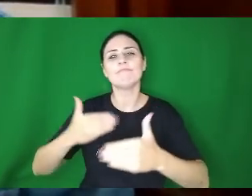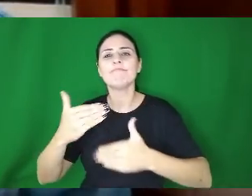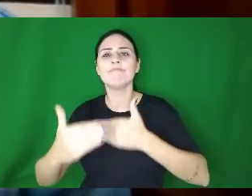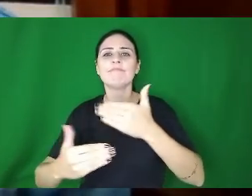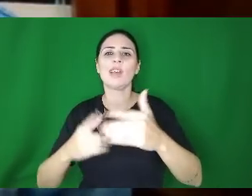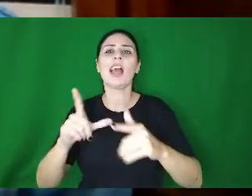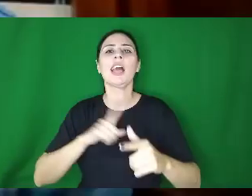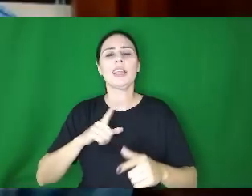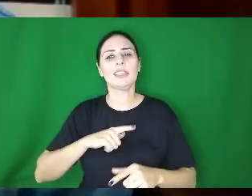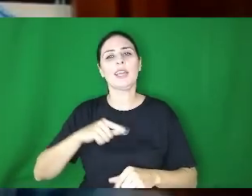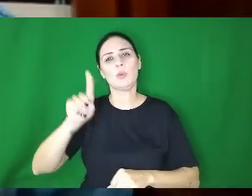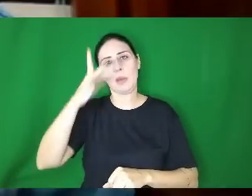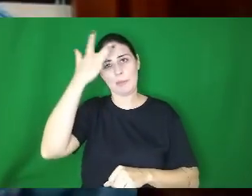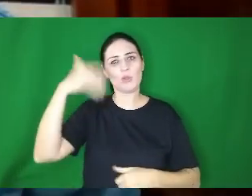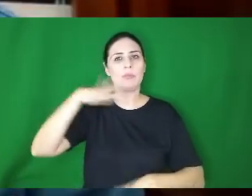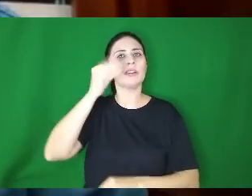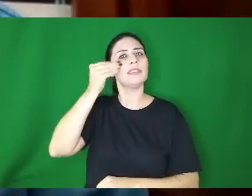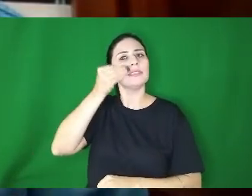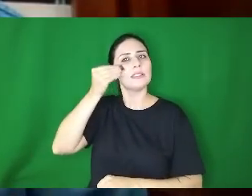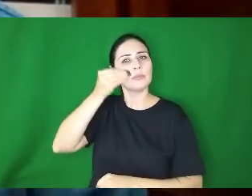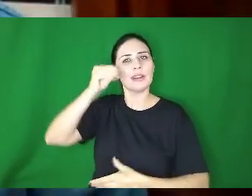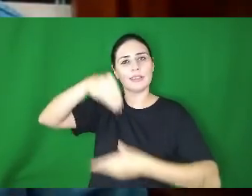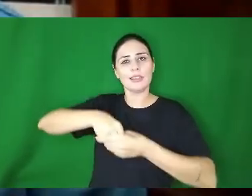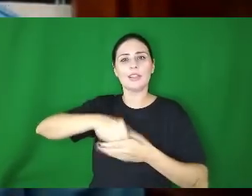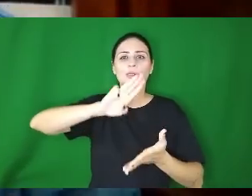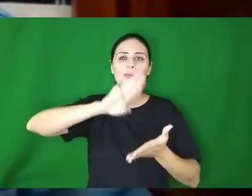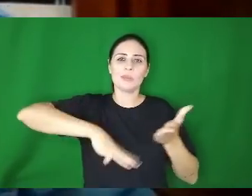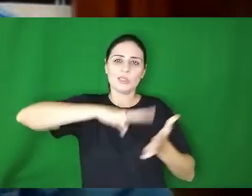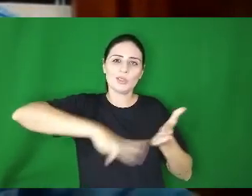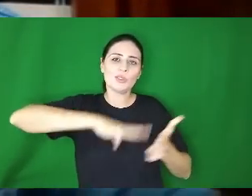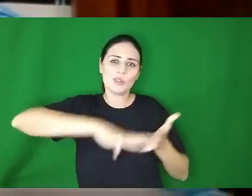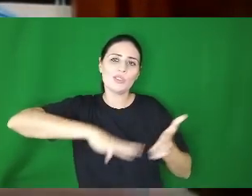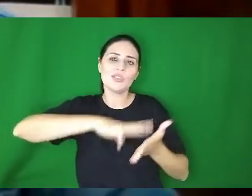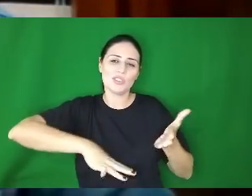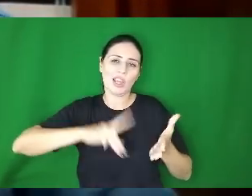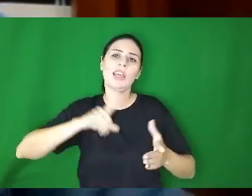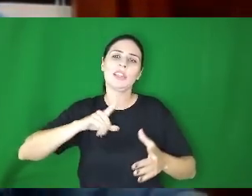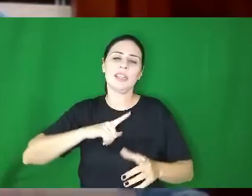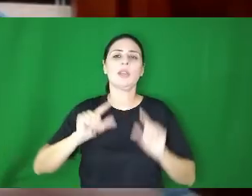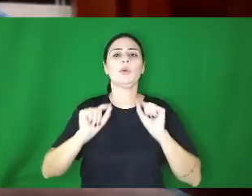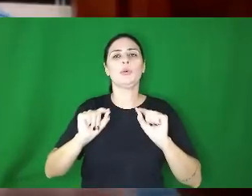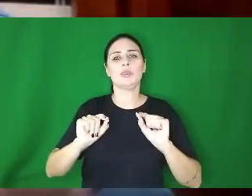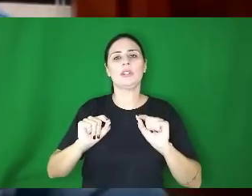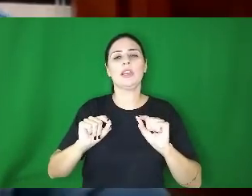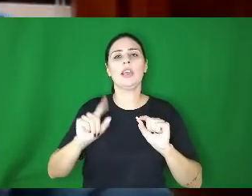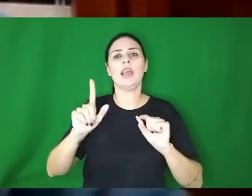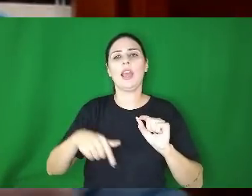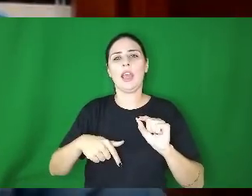todos os conteúdos. A gente só trabalharia dentro da pedagogia histórico-crítica se fosse com a mediação docente na aula